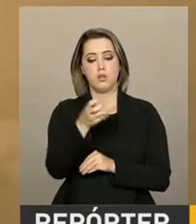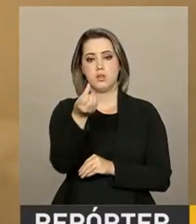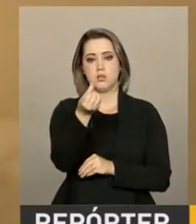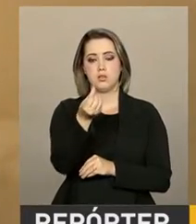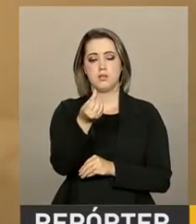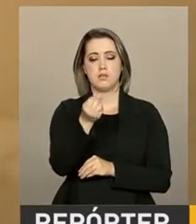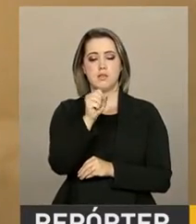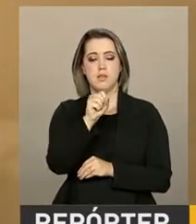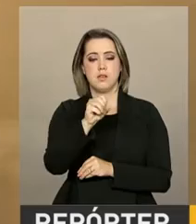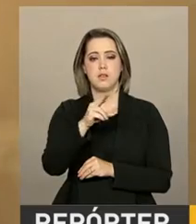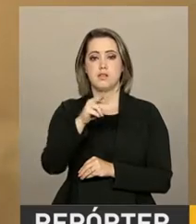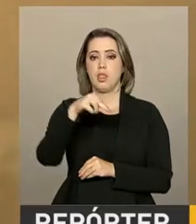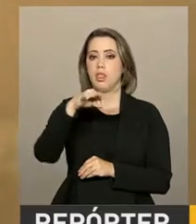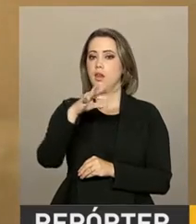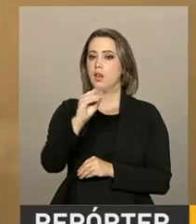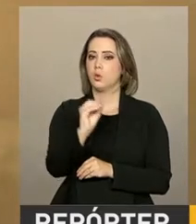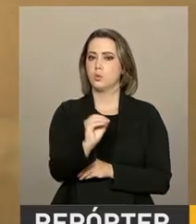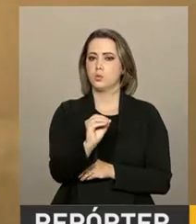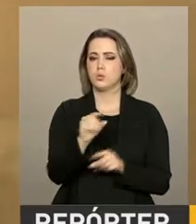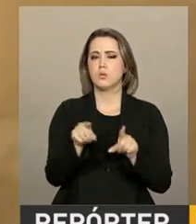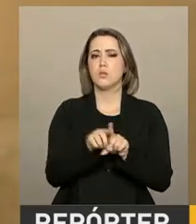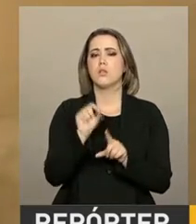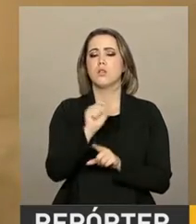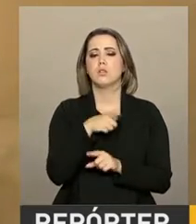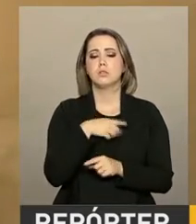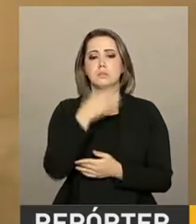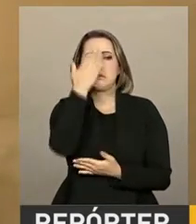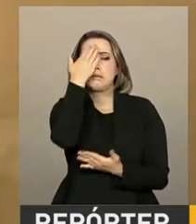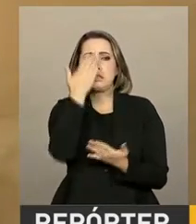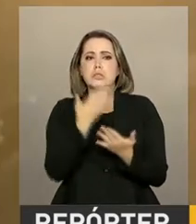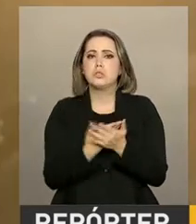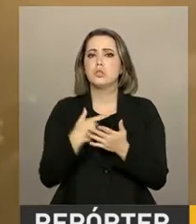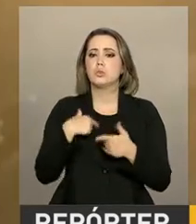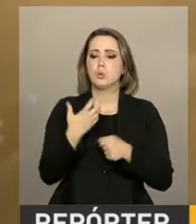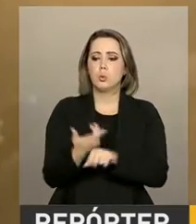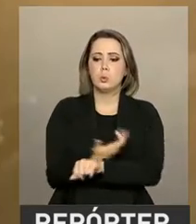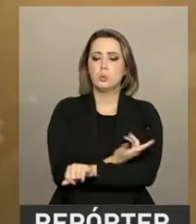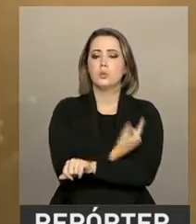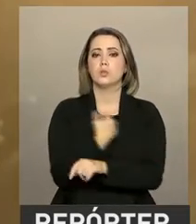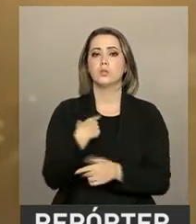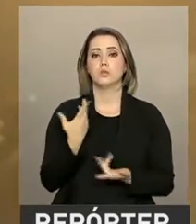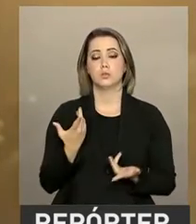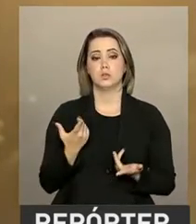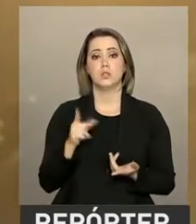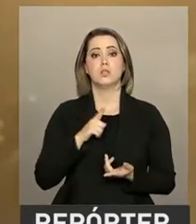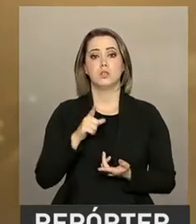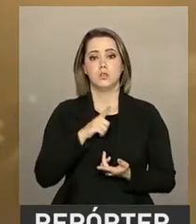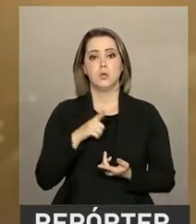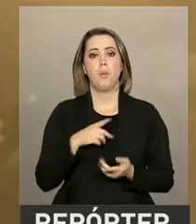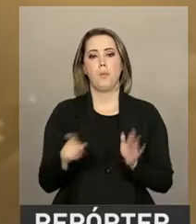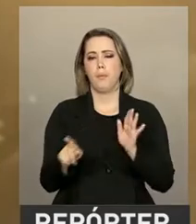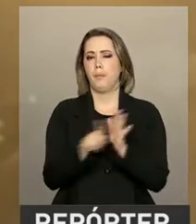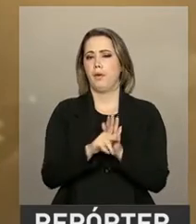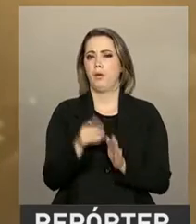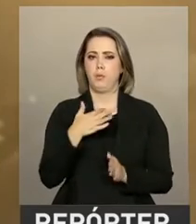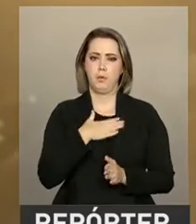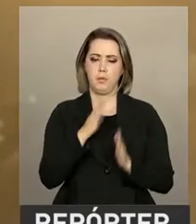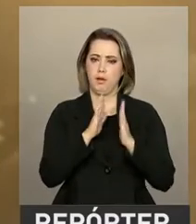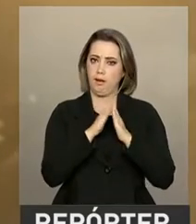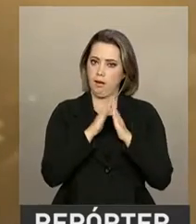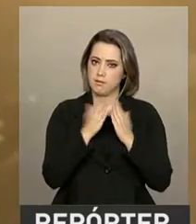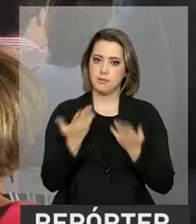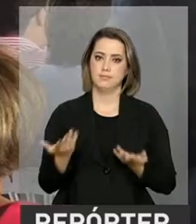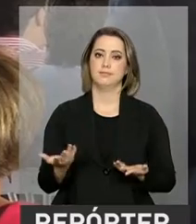em um emocionante agora eu tenho uma coisa pressionar de meu nem a minha